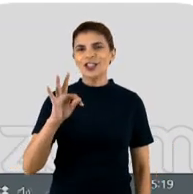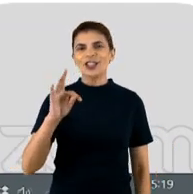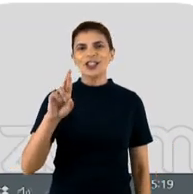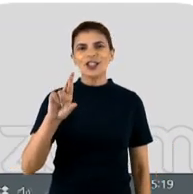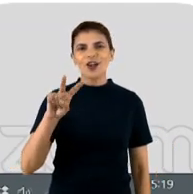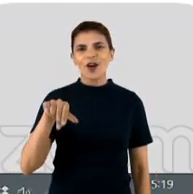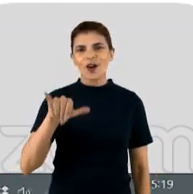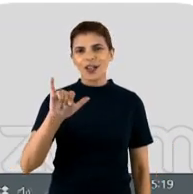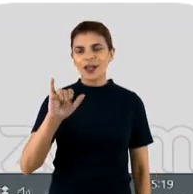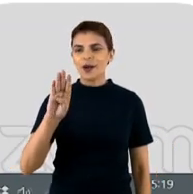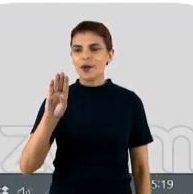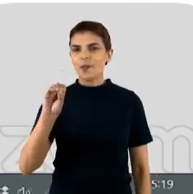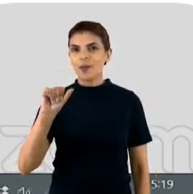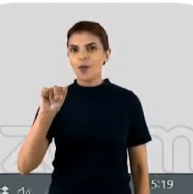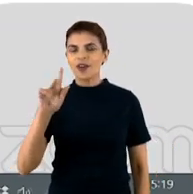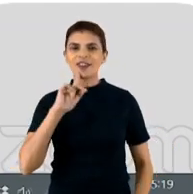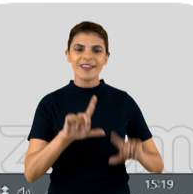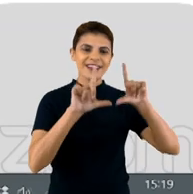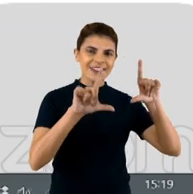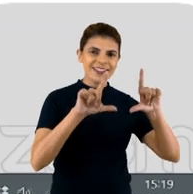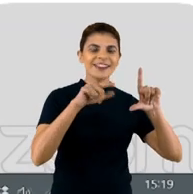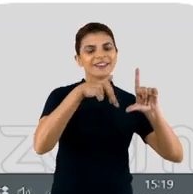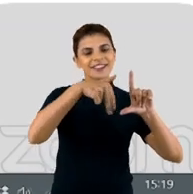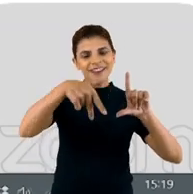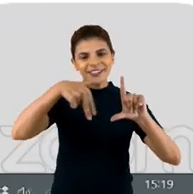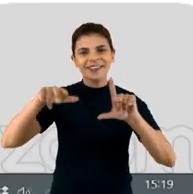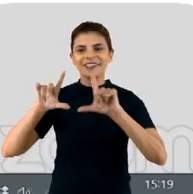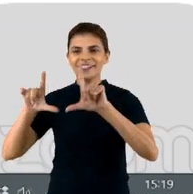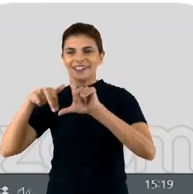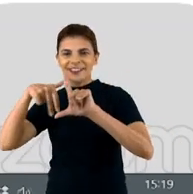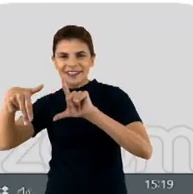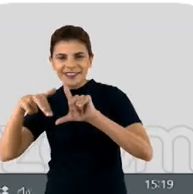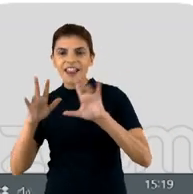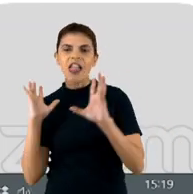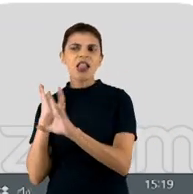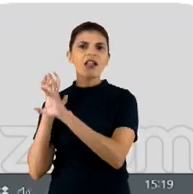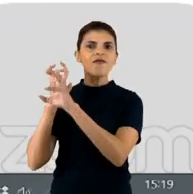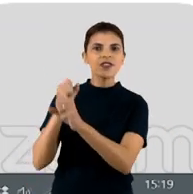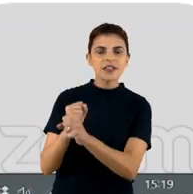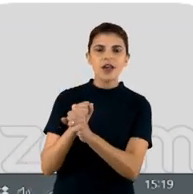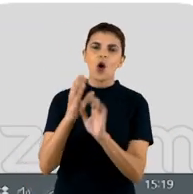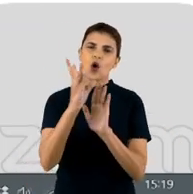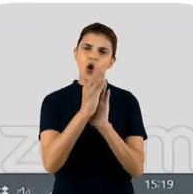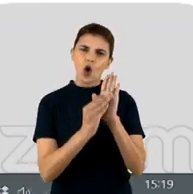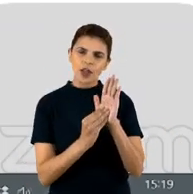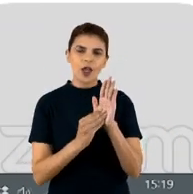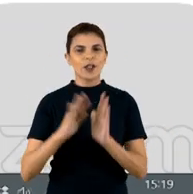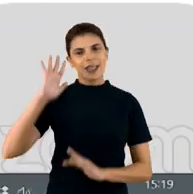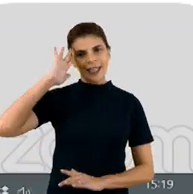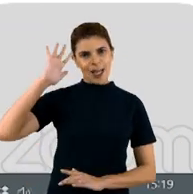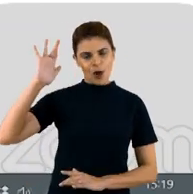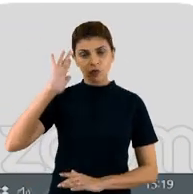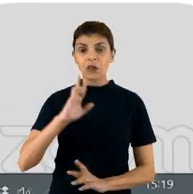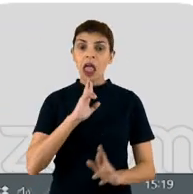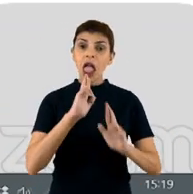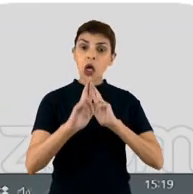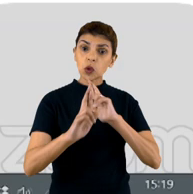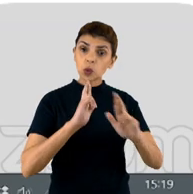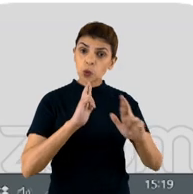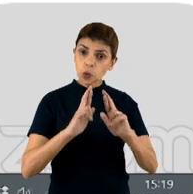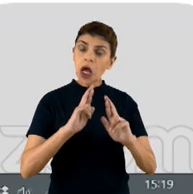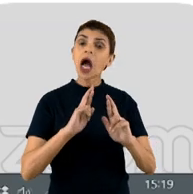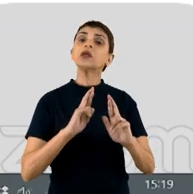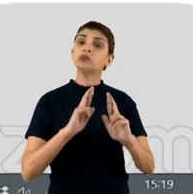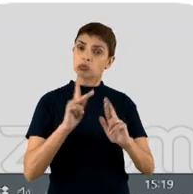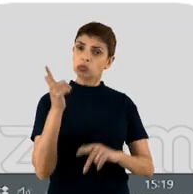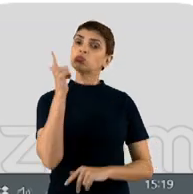E então, através do storyboard, eles fizeram uma discussão e uma revisão de todo o conteúdo teórico. Os